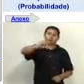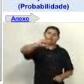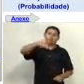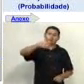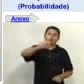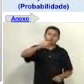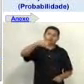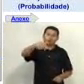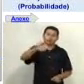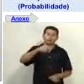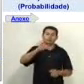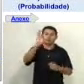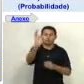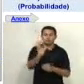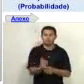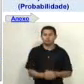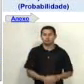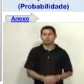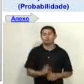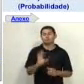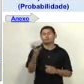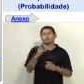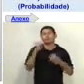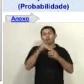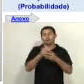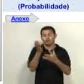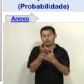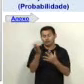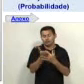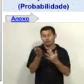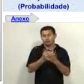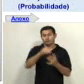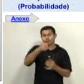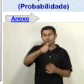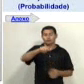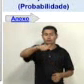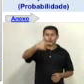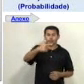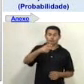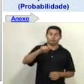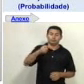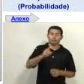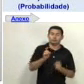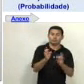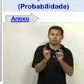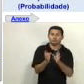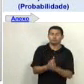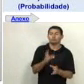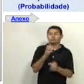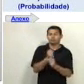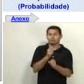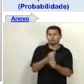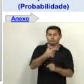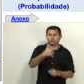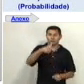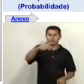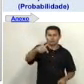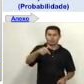9,87, que é a probabilidade do evento estar entre 11 e 12 mil de vendas, e eu calculei